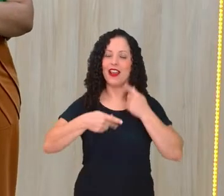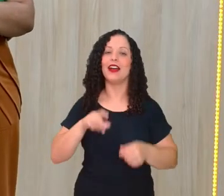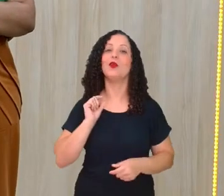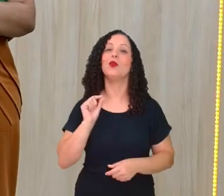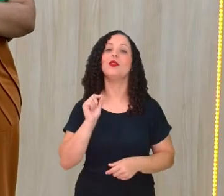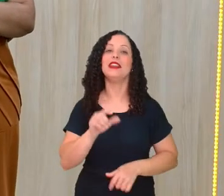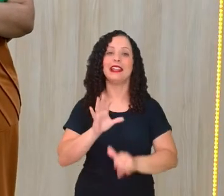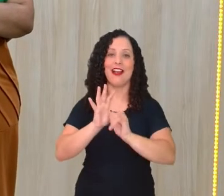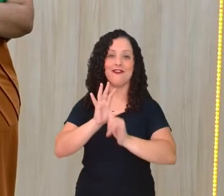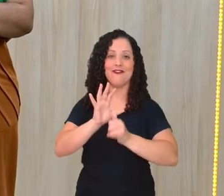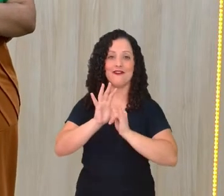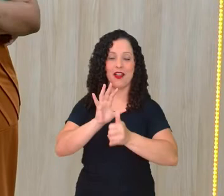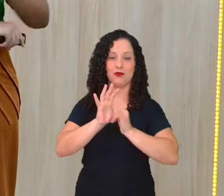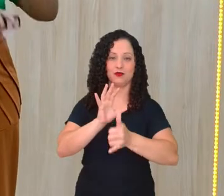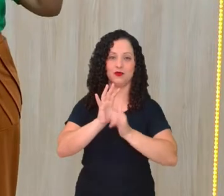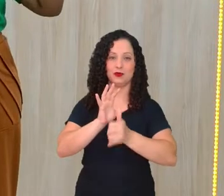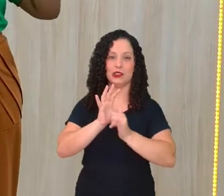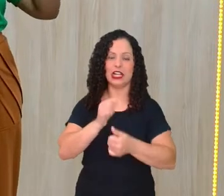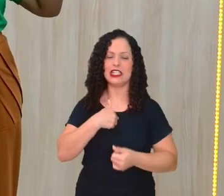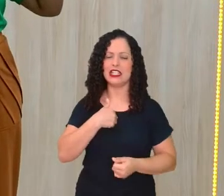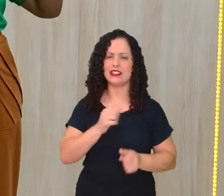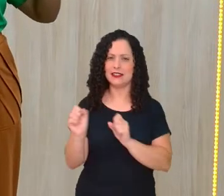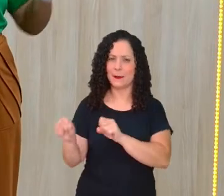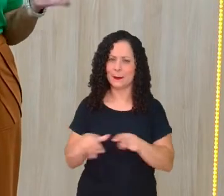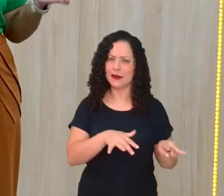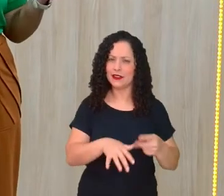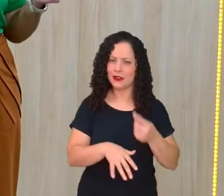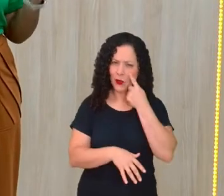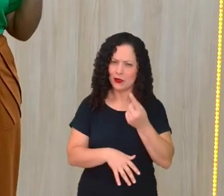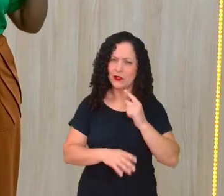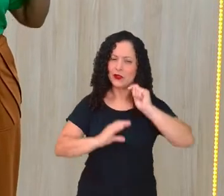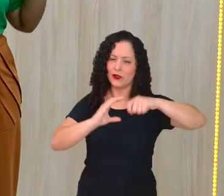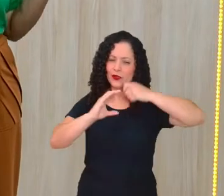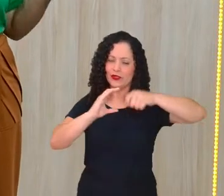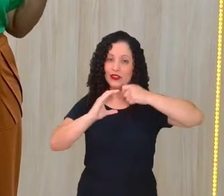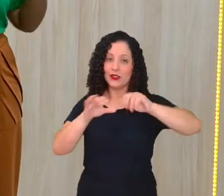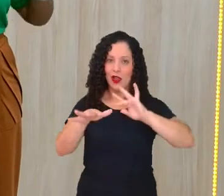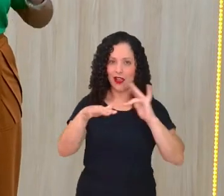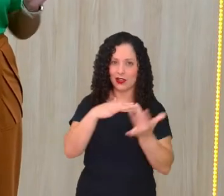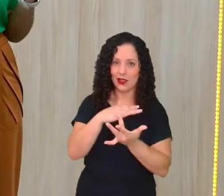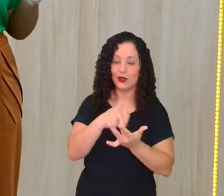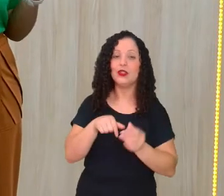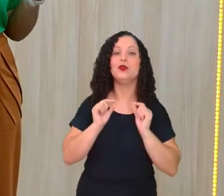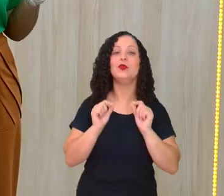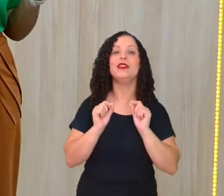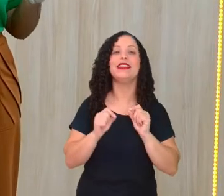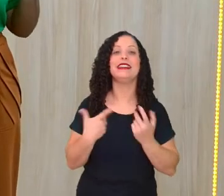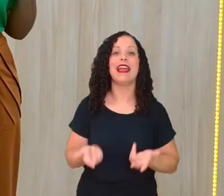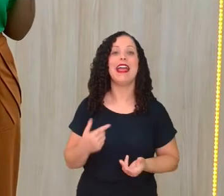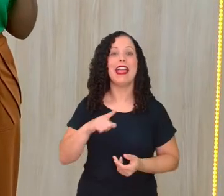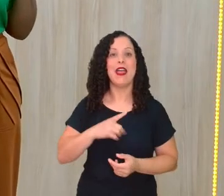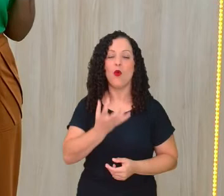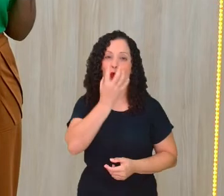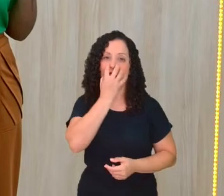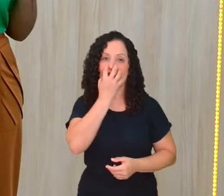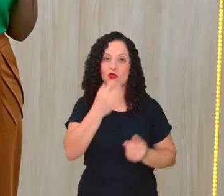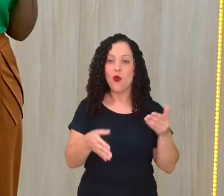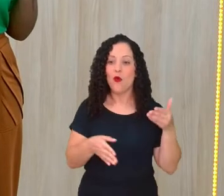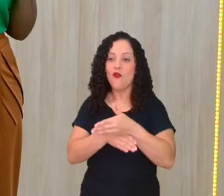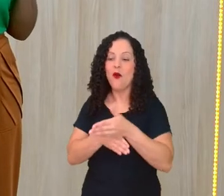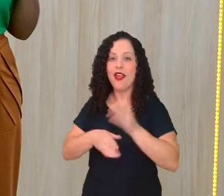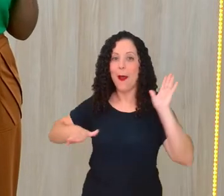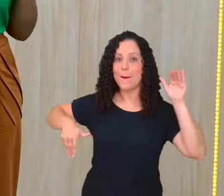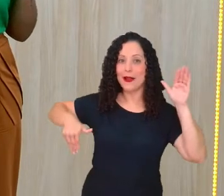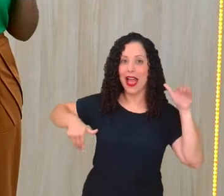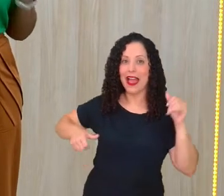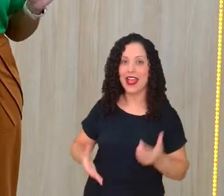final de semana eu vi um vídeo, acho que na rede social, de um cachorro que foi à praia, encontrou com uma foca. Oh, meu